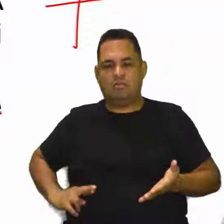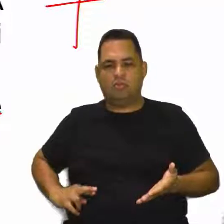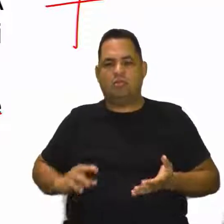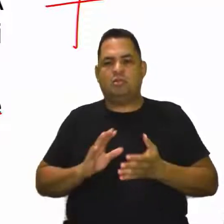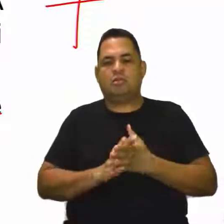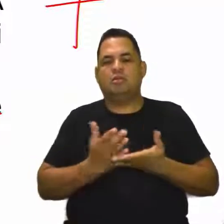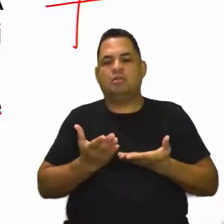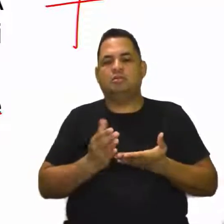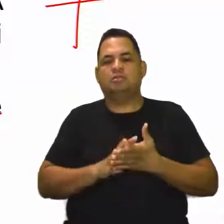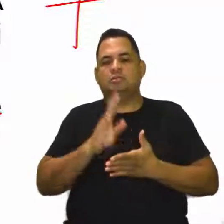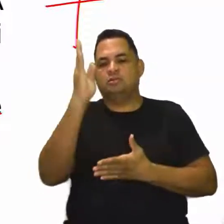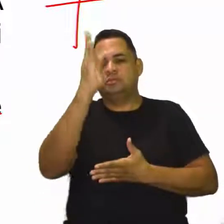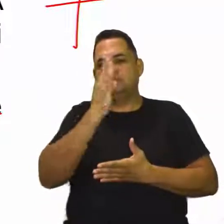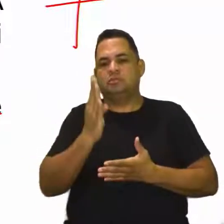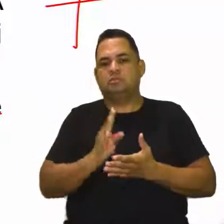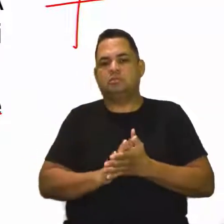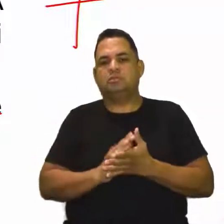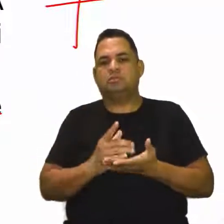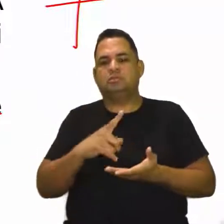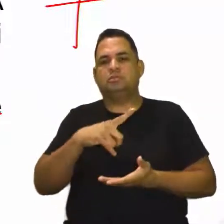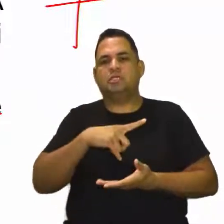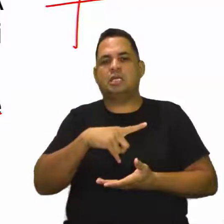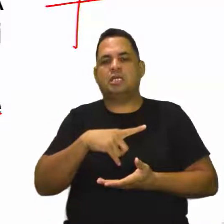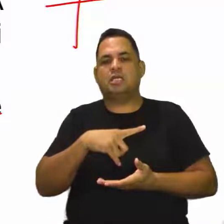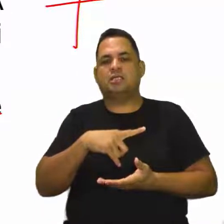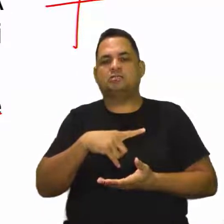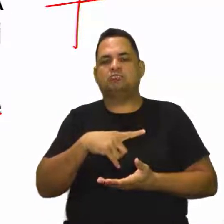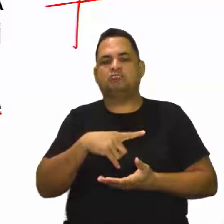Brasil, mesmo com um modelo